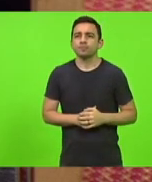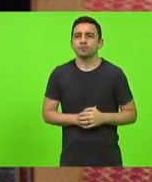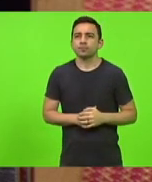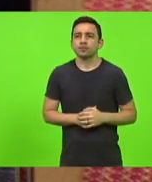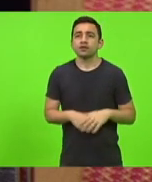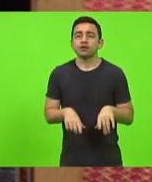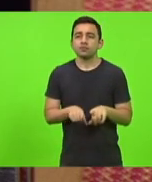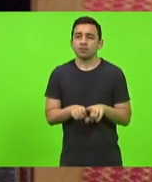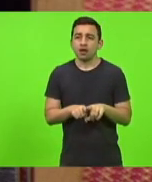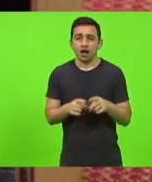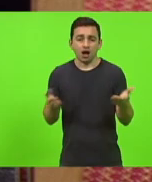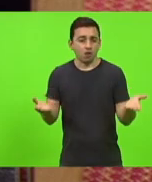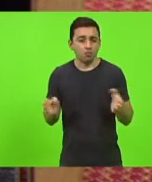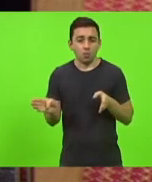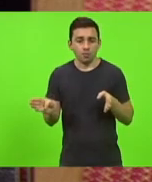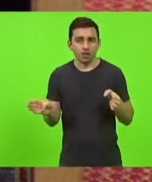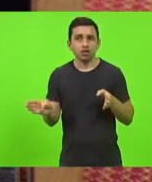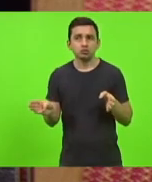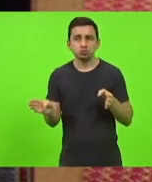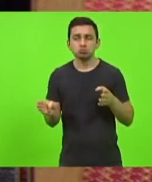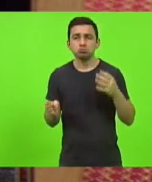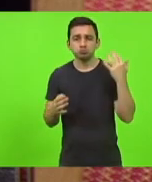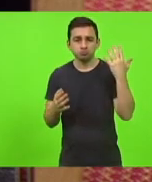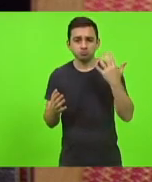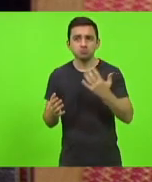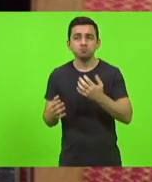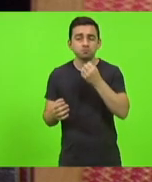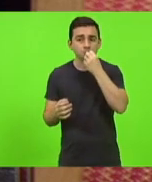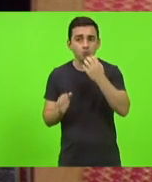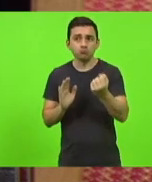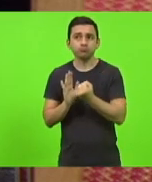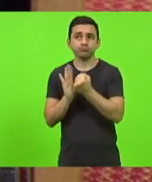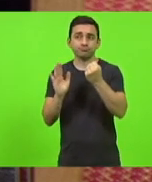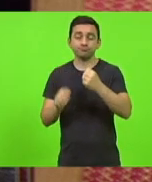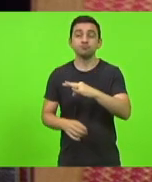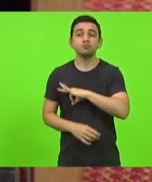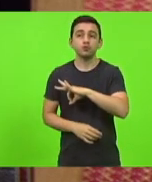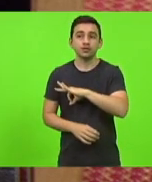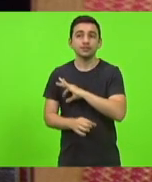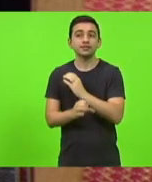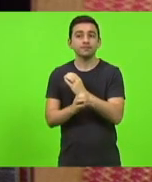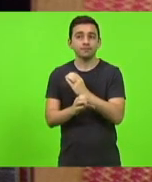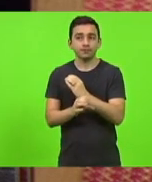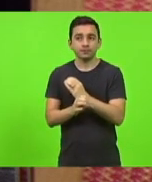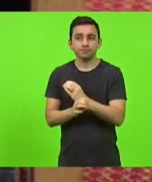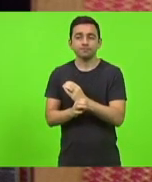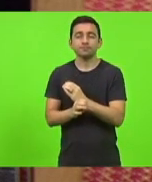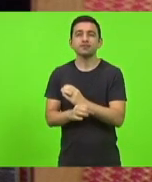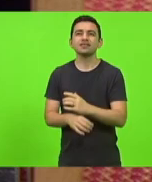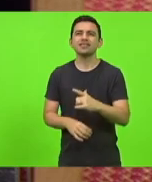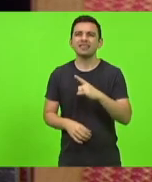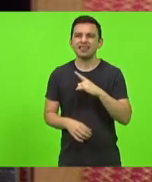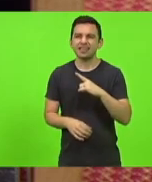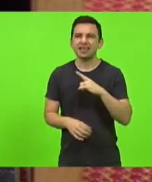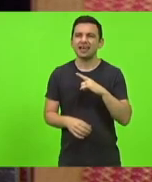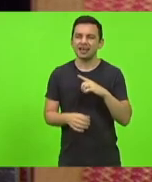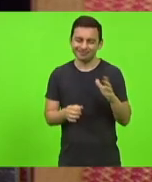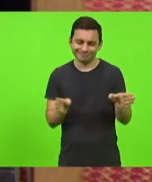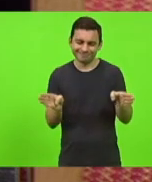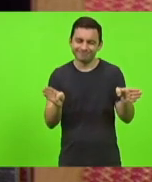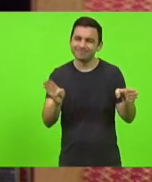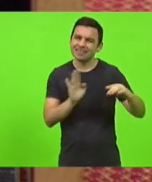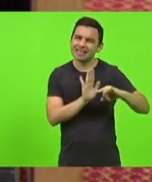Dizer que é um momento histórico para a Polícia Civil. Tivemos um momento negativo